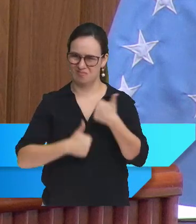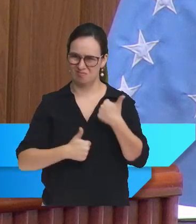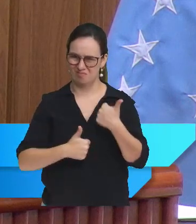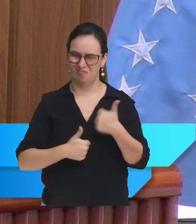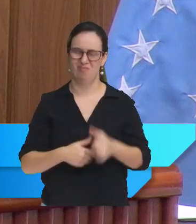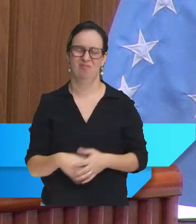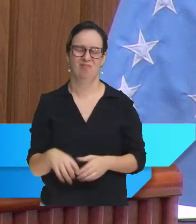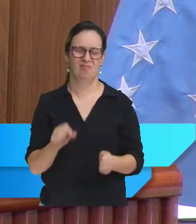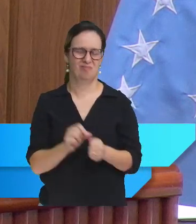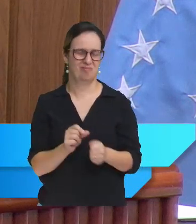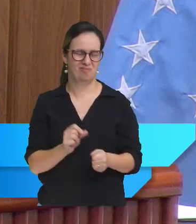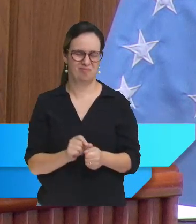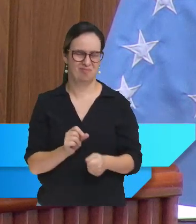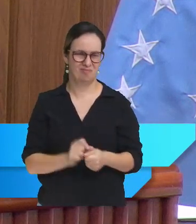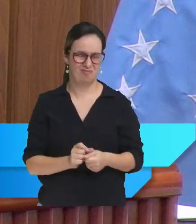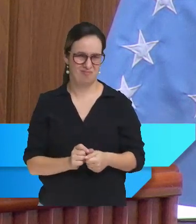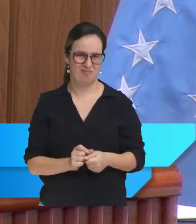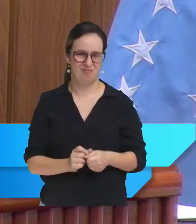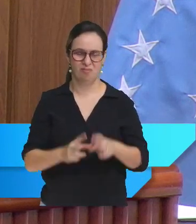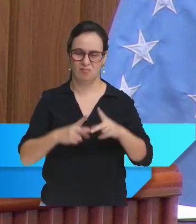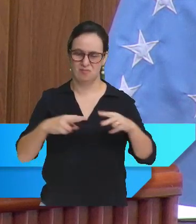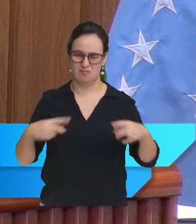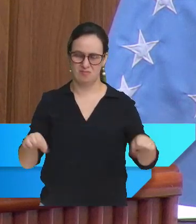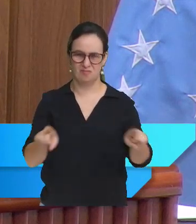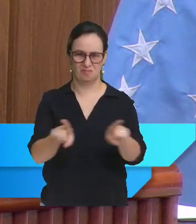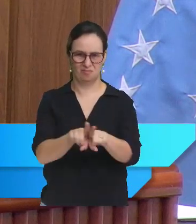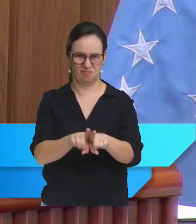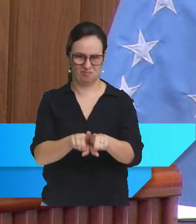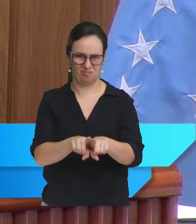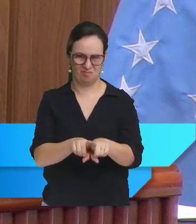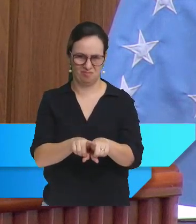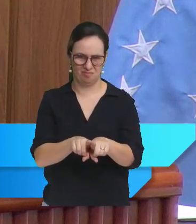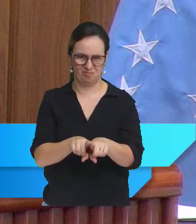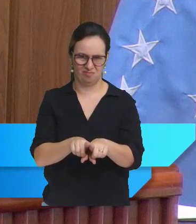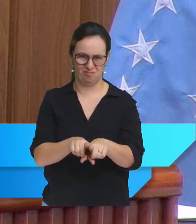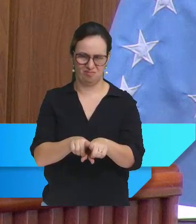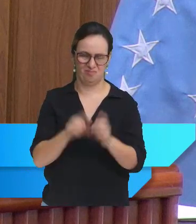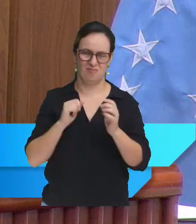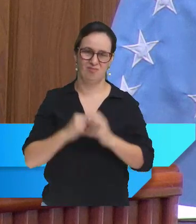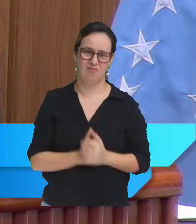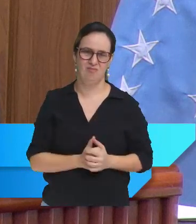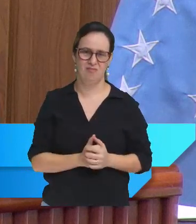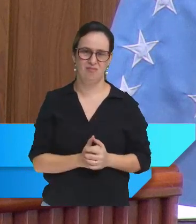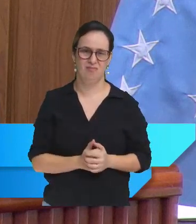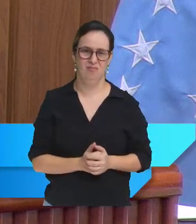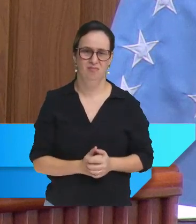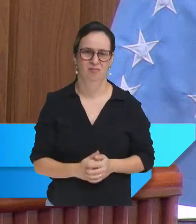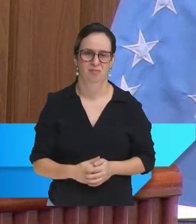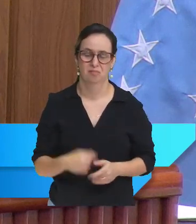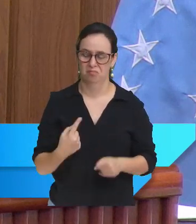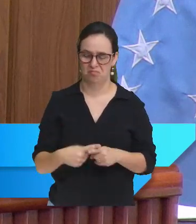uma petição tão chula, tão fraca juridicamente. Tanto que foi extinto aqui,